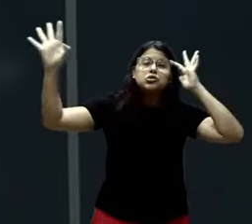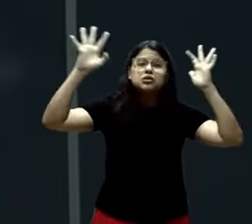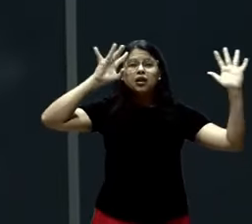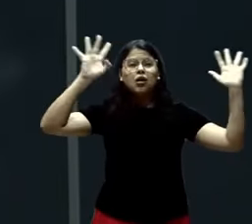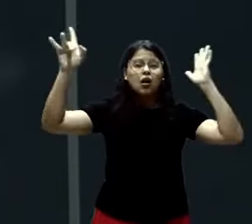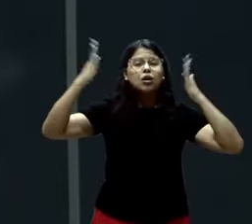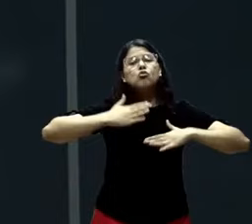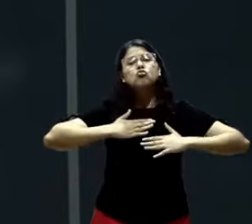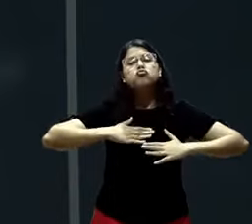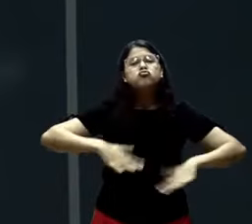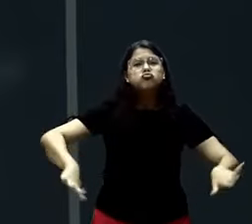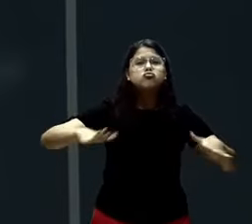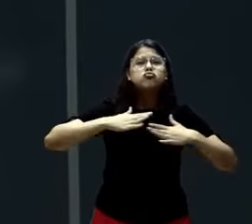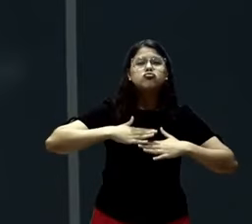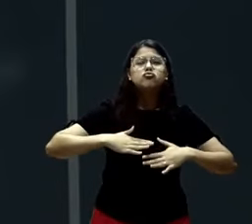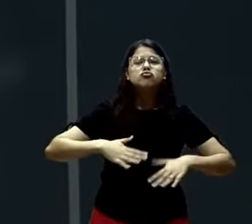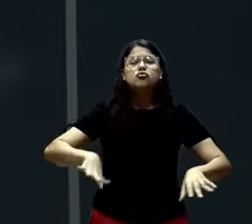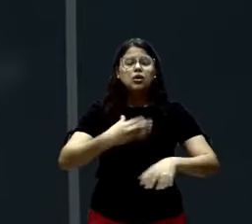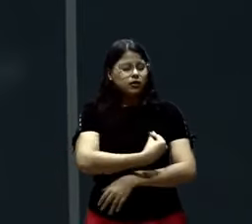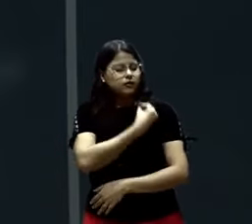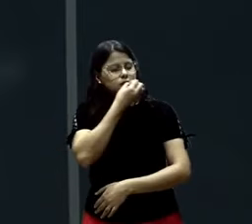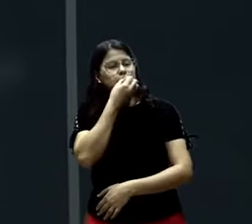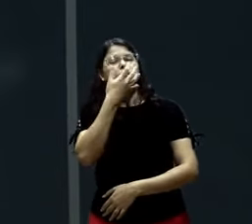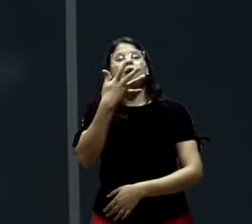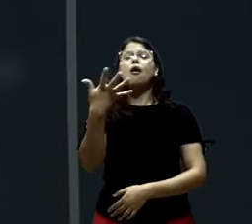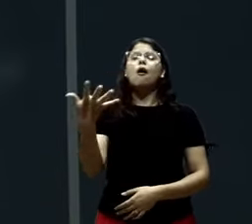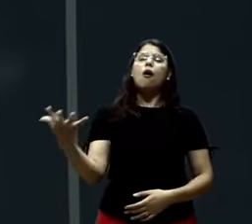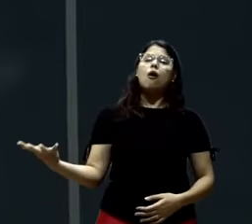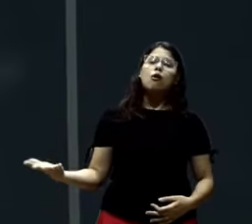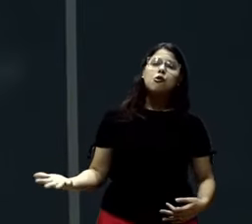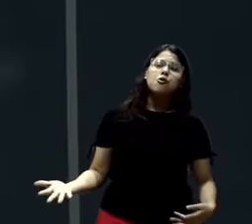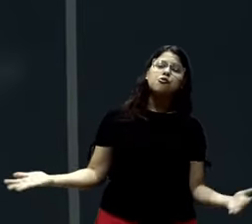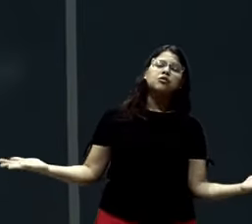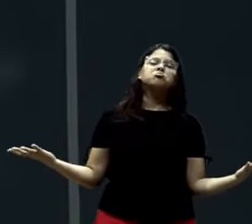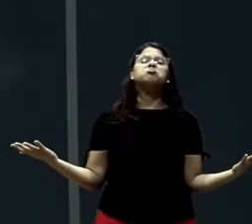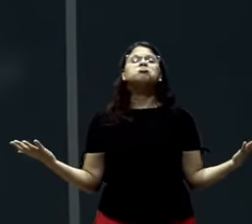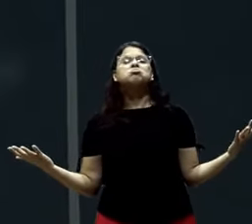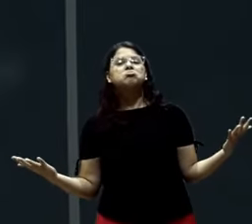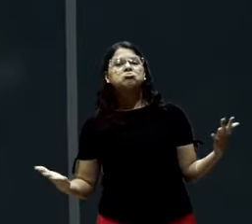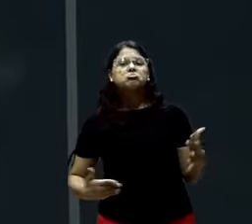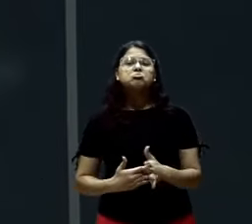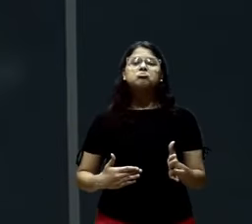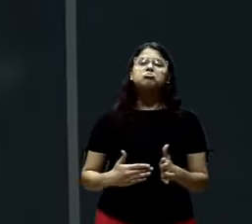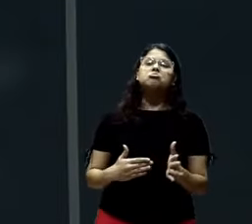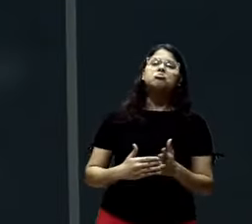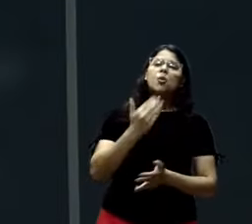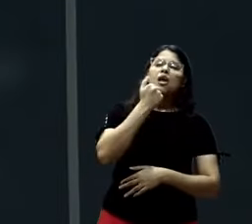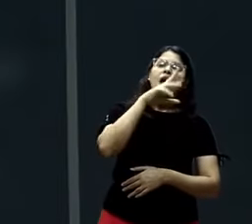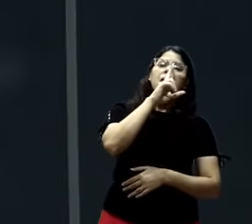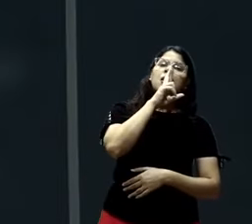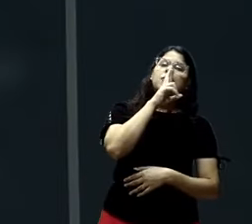tranquilo, na bonança, abastado, talvez um soninho depois do